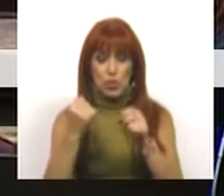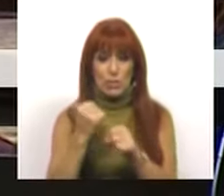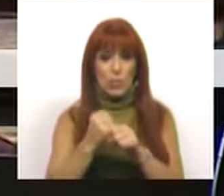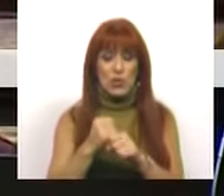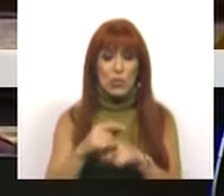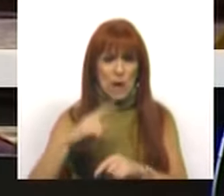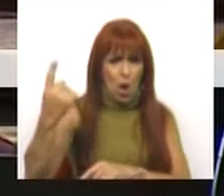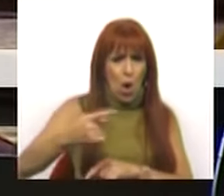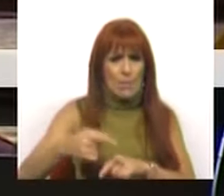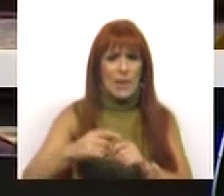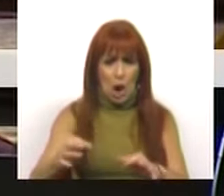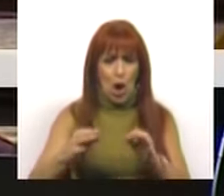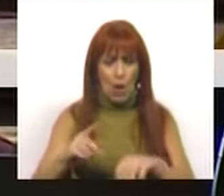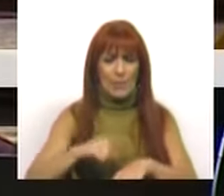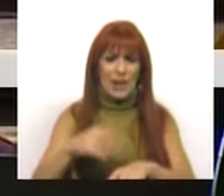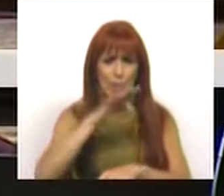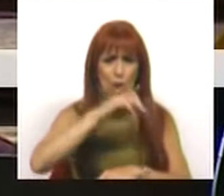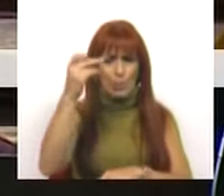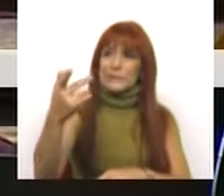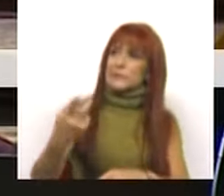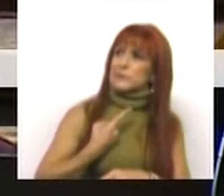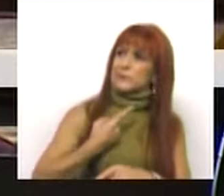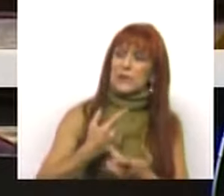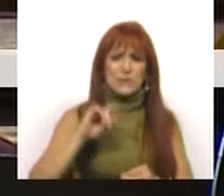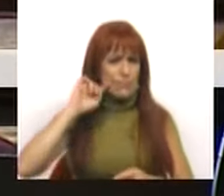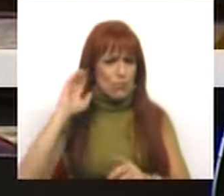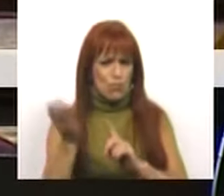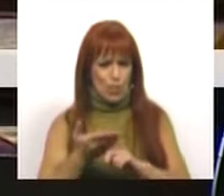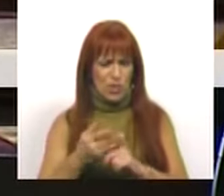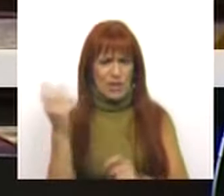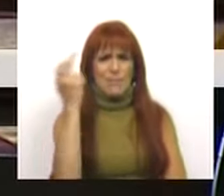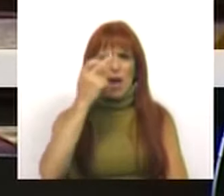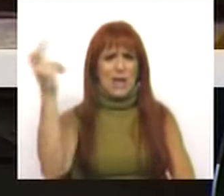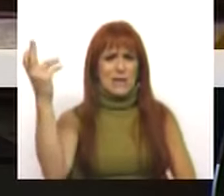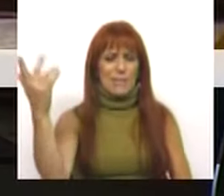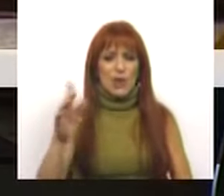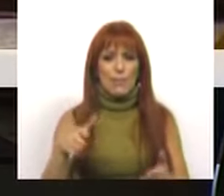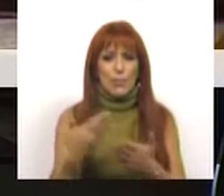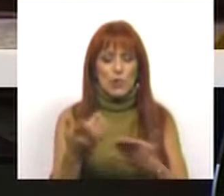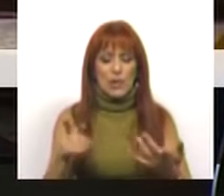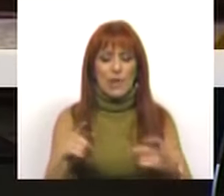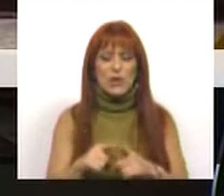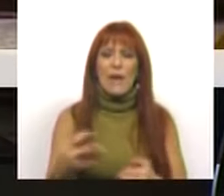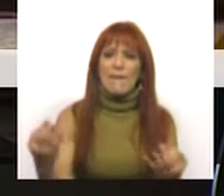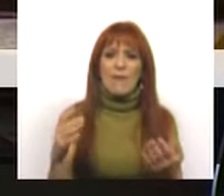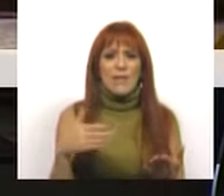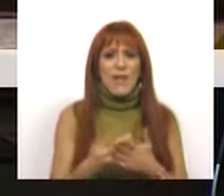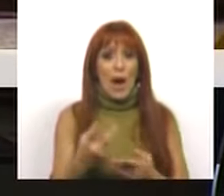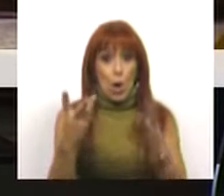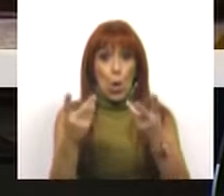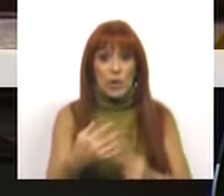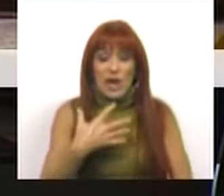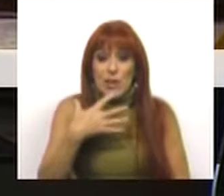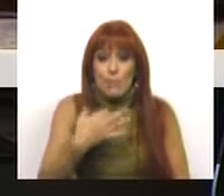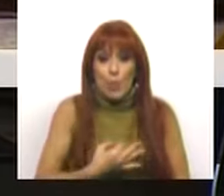tendo sido forçados a antecipar a sua pensão, veem essas penalizações perpetuarem-se. Propomos ainda o reconhecimento e a contagem